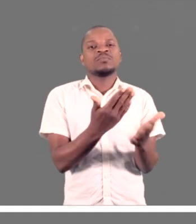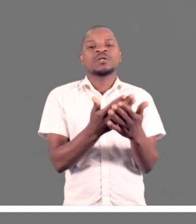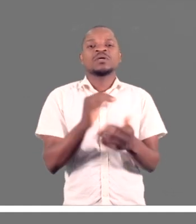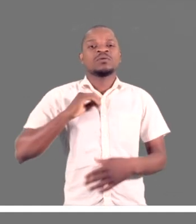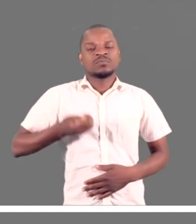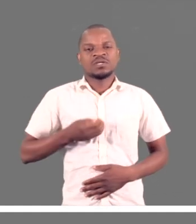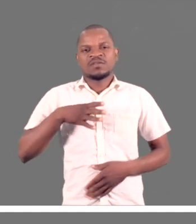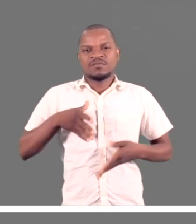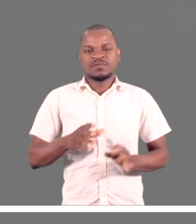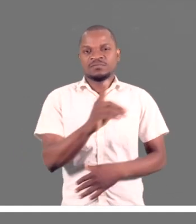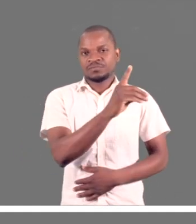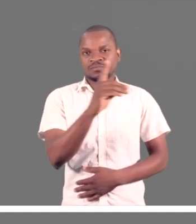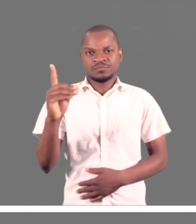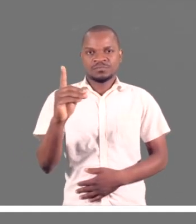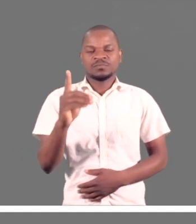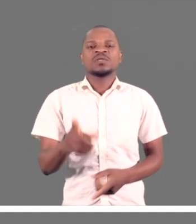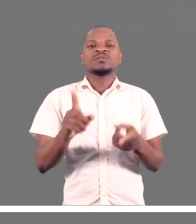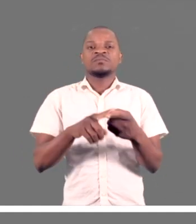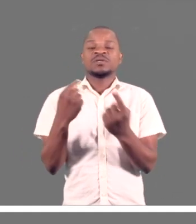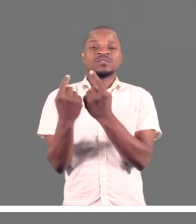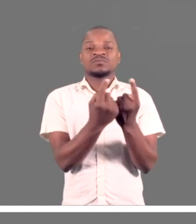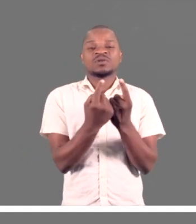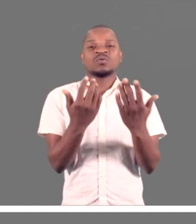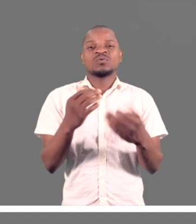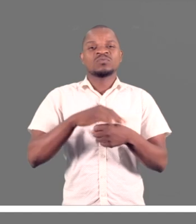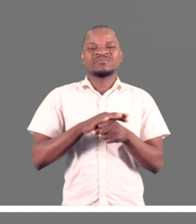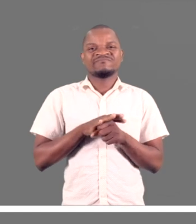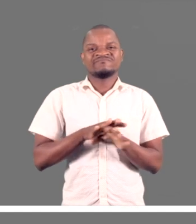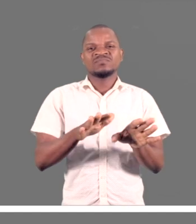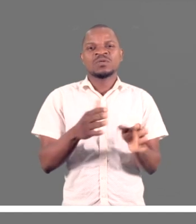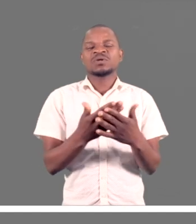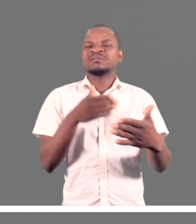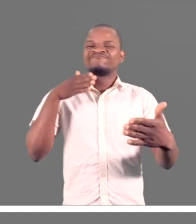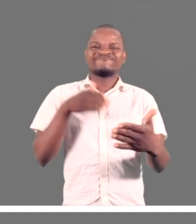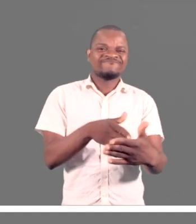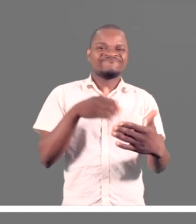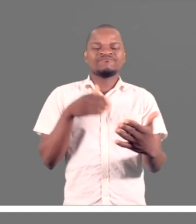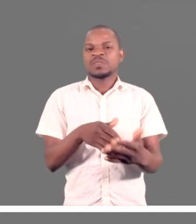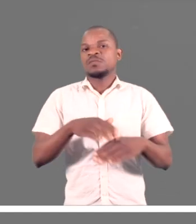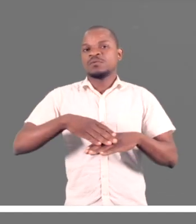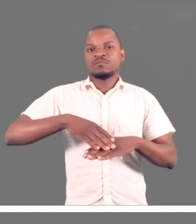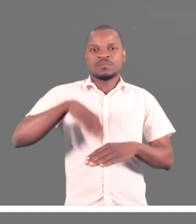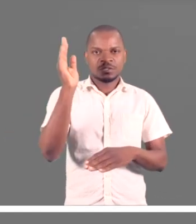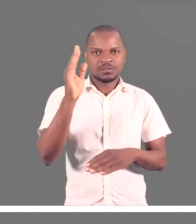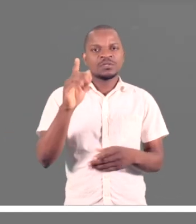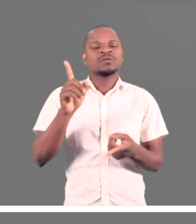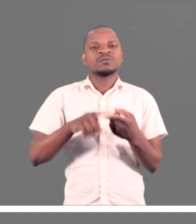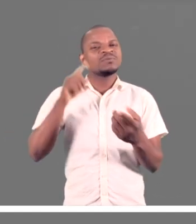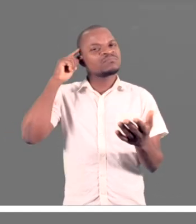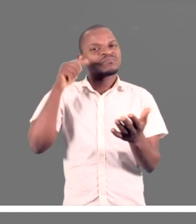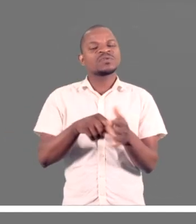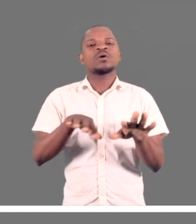destas mulheres e suas crianças estão sujeitas, principalmente com a situação da pandemia em que várias são as restrições